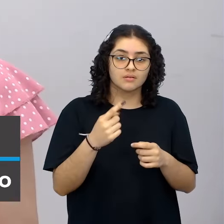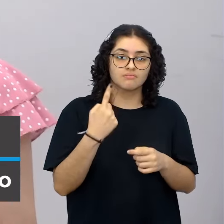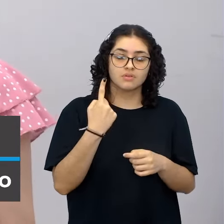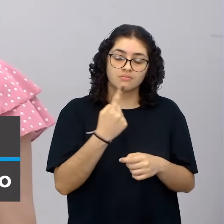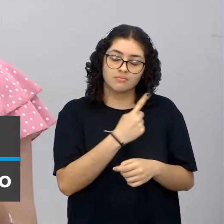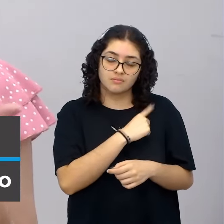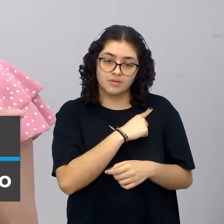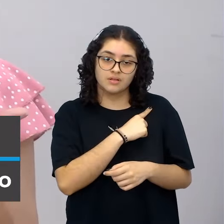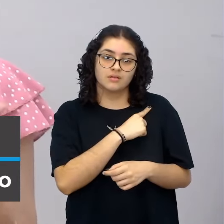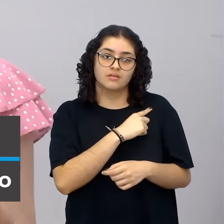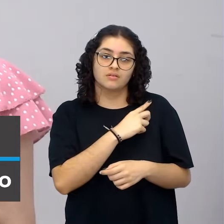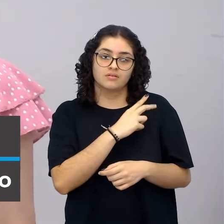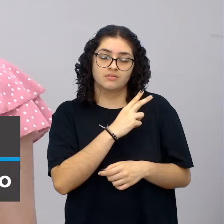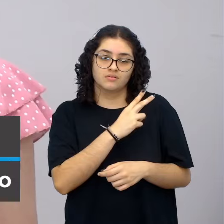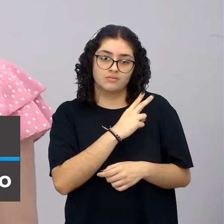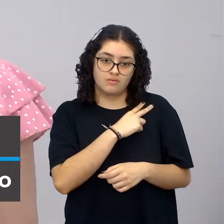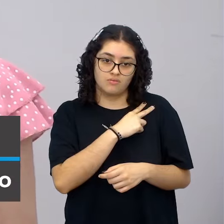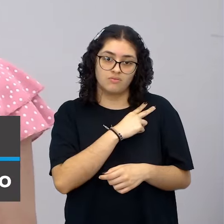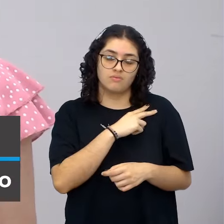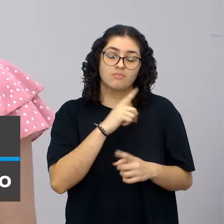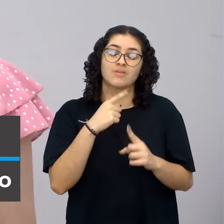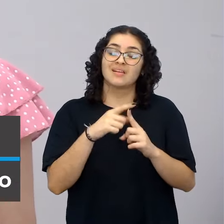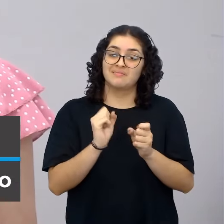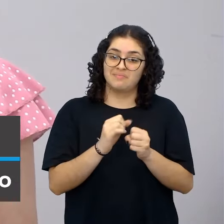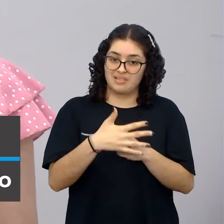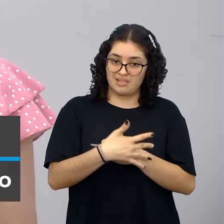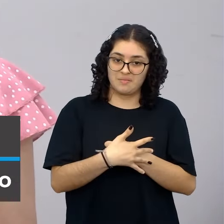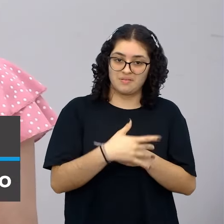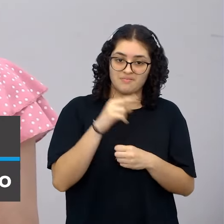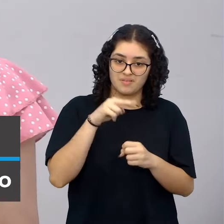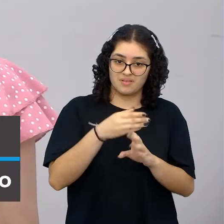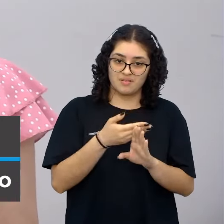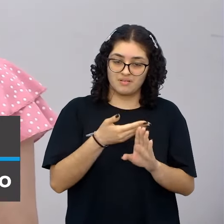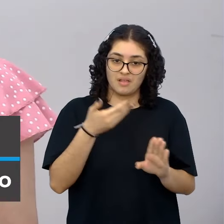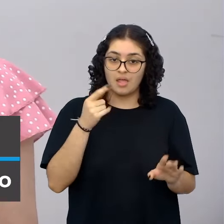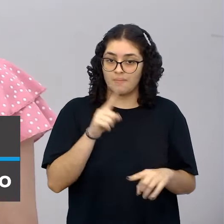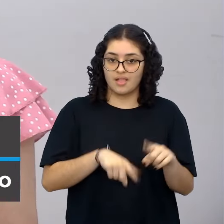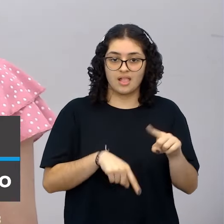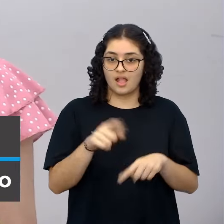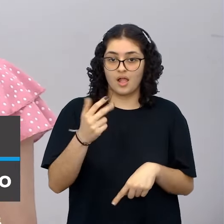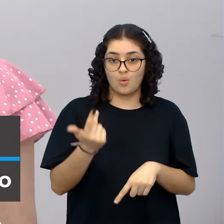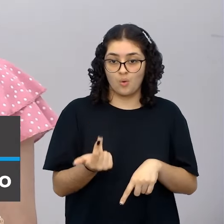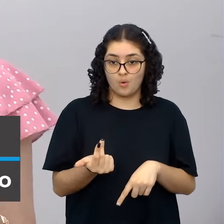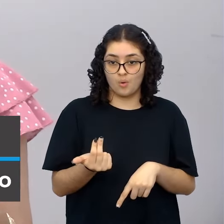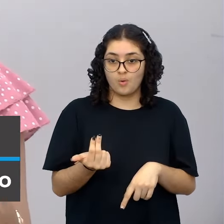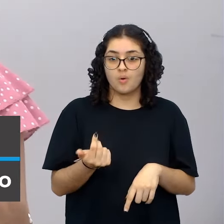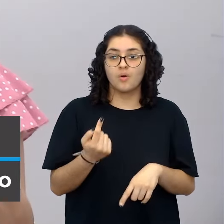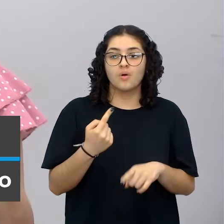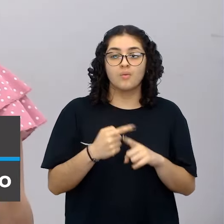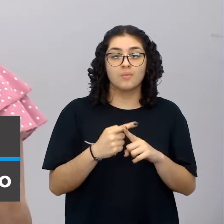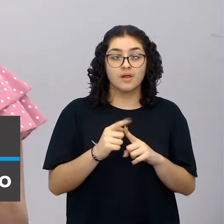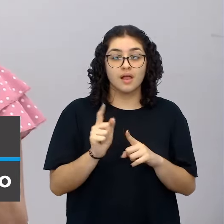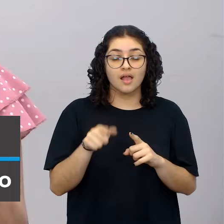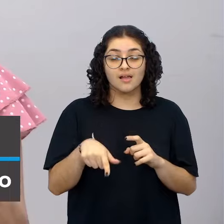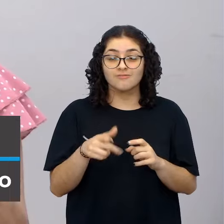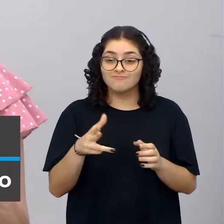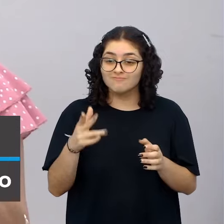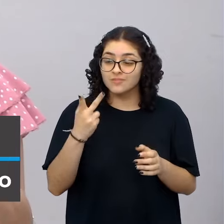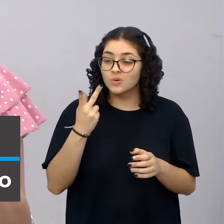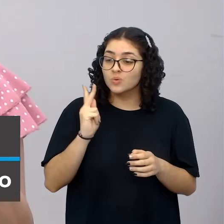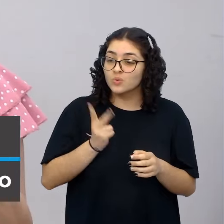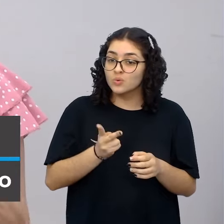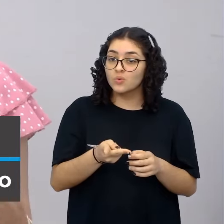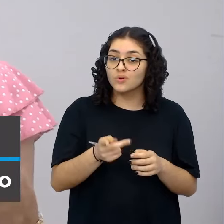ano, por conta da pandemia, por conta desse distanciamento, vocês observaram que é o mesmo material. exatamente para tentar, né,